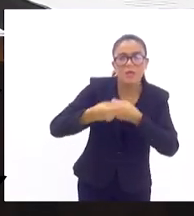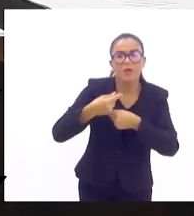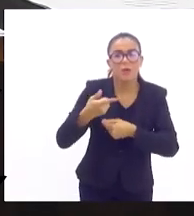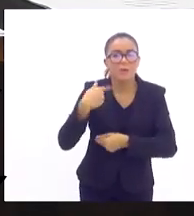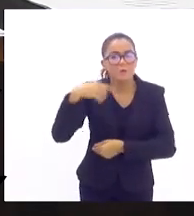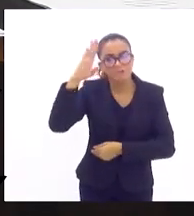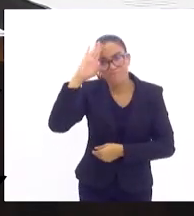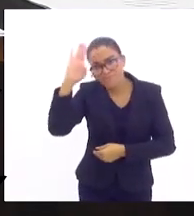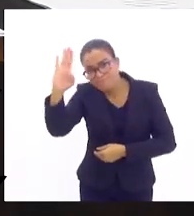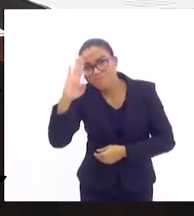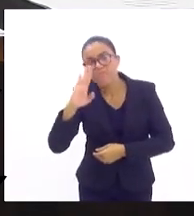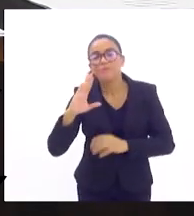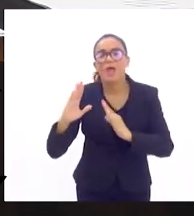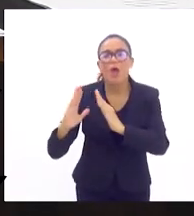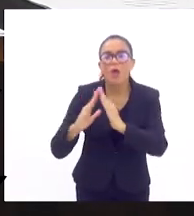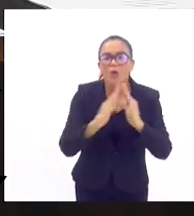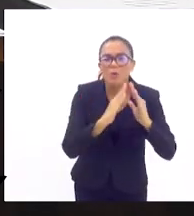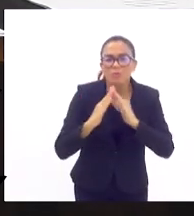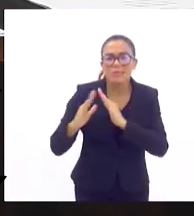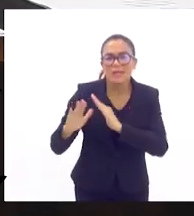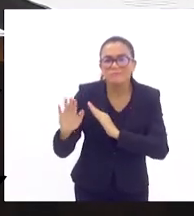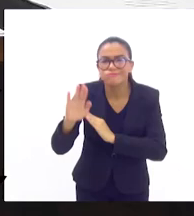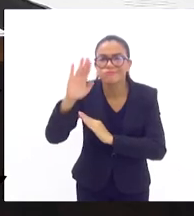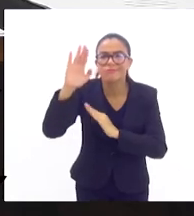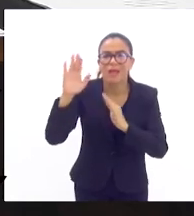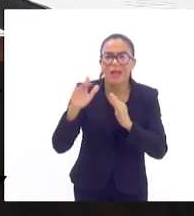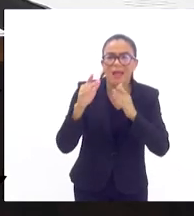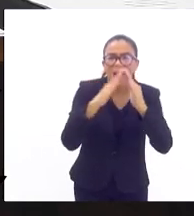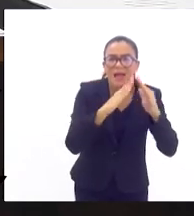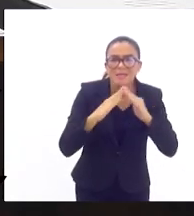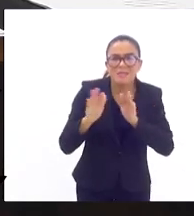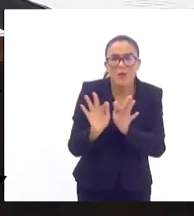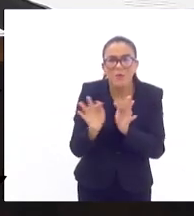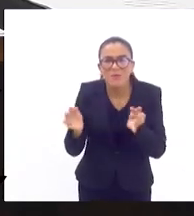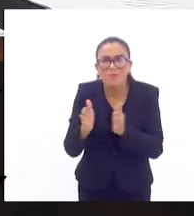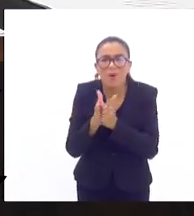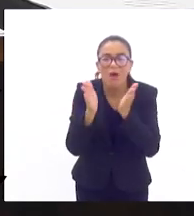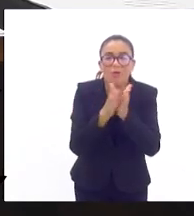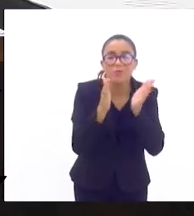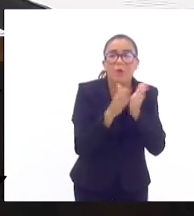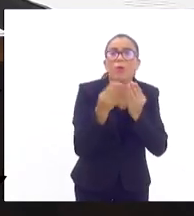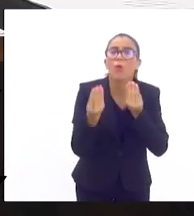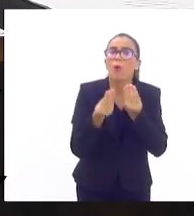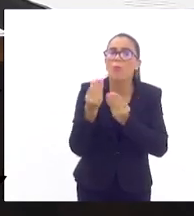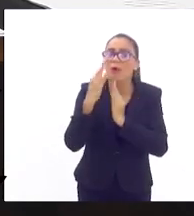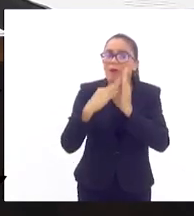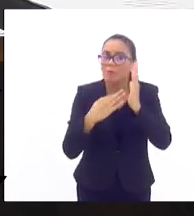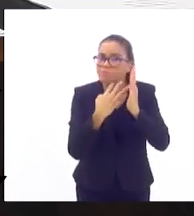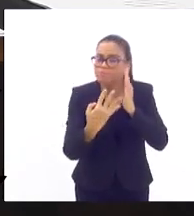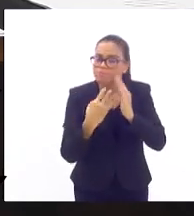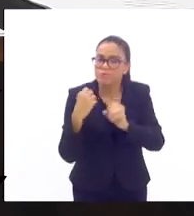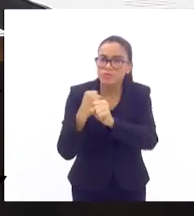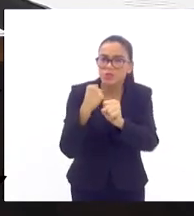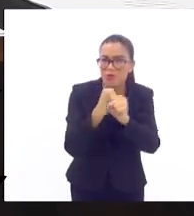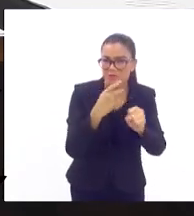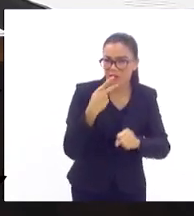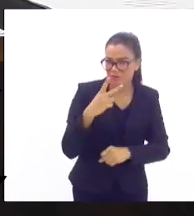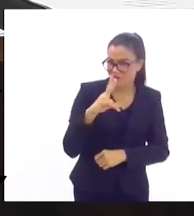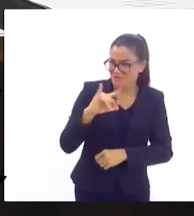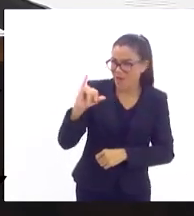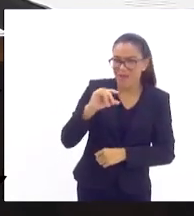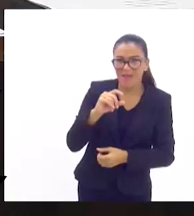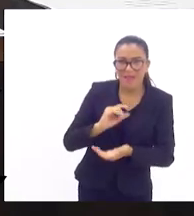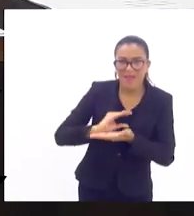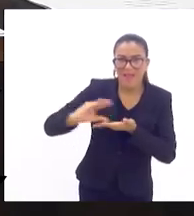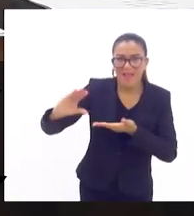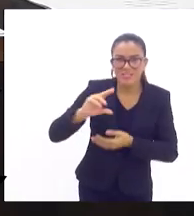as comunidades carentes de favelas e aglomerados, qual é a programação de execução de obra. O senhor disse que vai gastar 50 milhões.